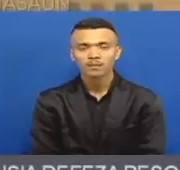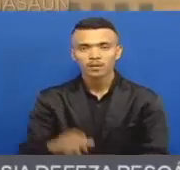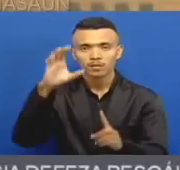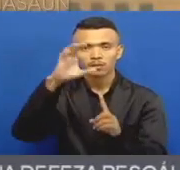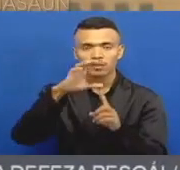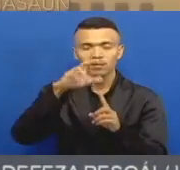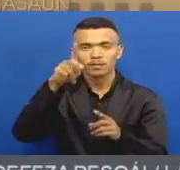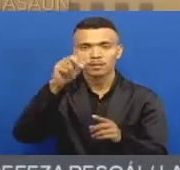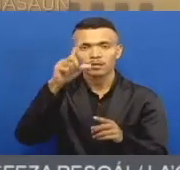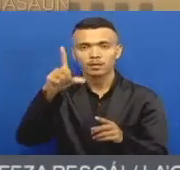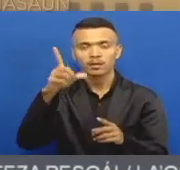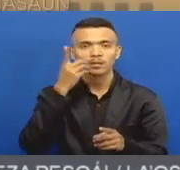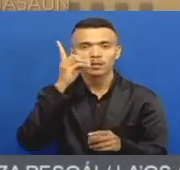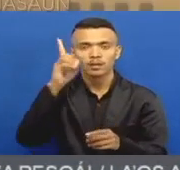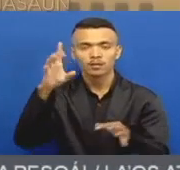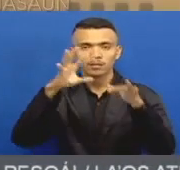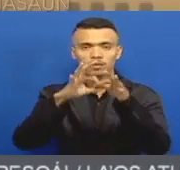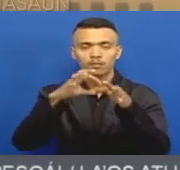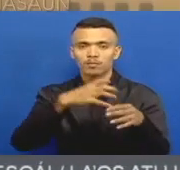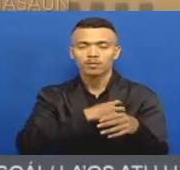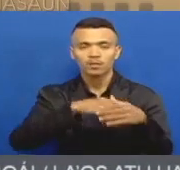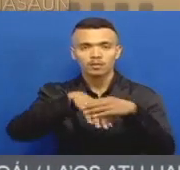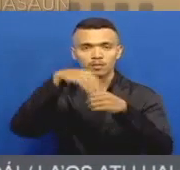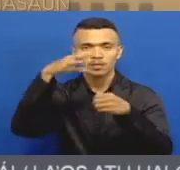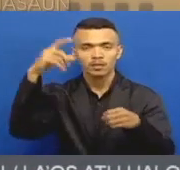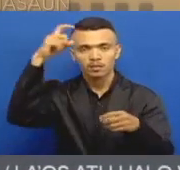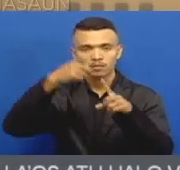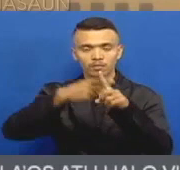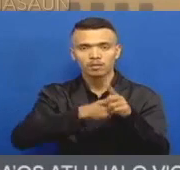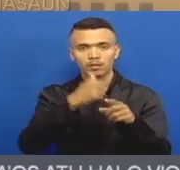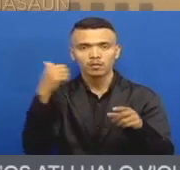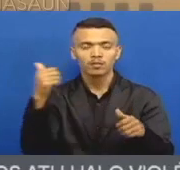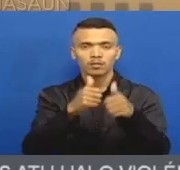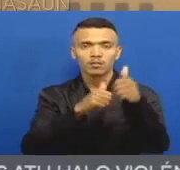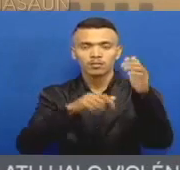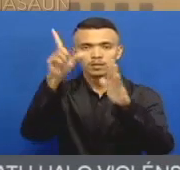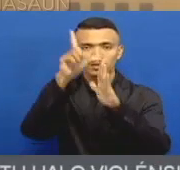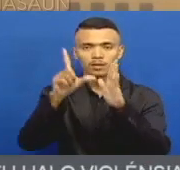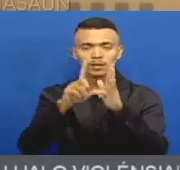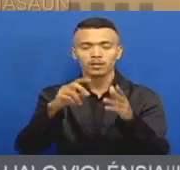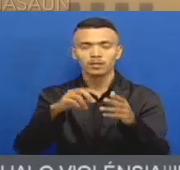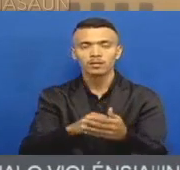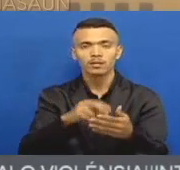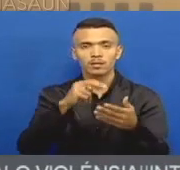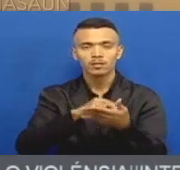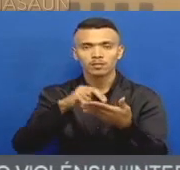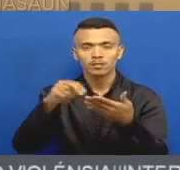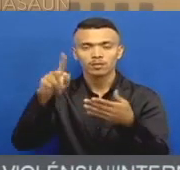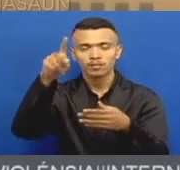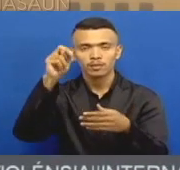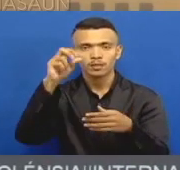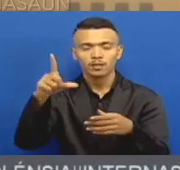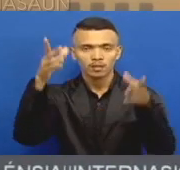Comandante Geral Penitele declara membro Polícia Nível Reforma ou na Refulancoto, baseia para decreto lei, Estatuto Profissional Penitele